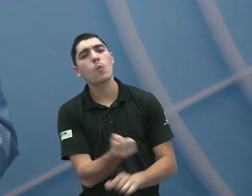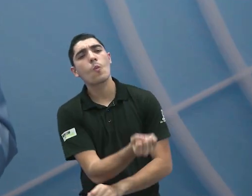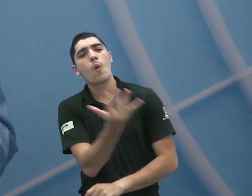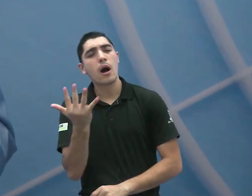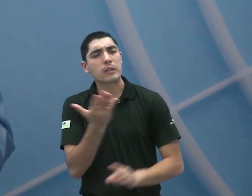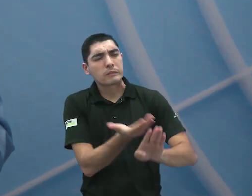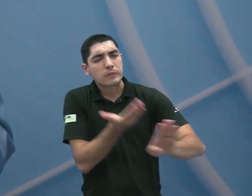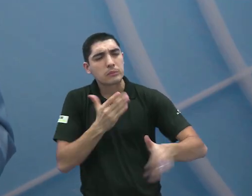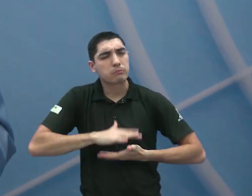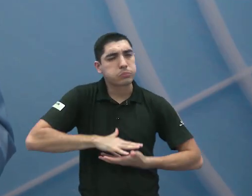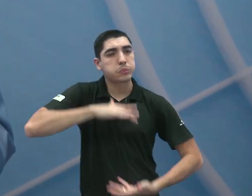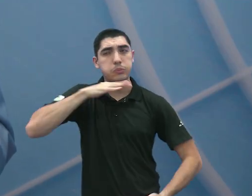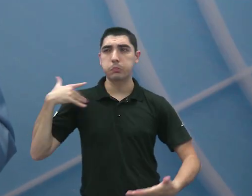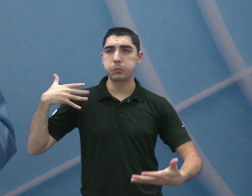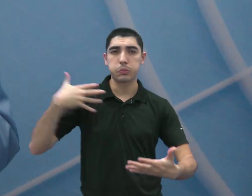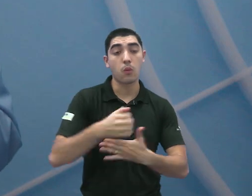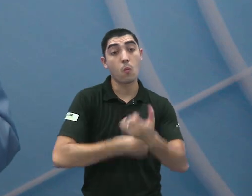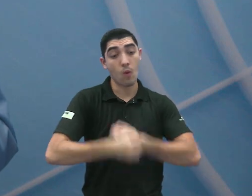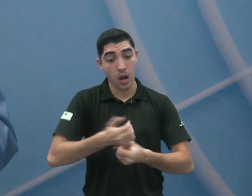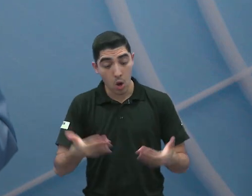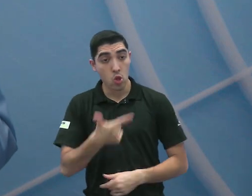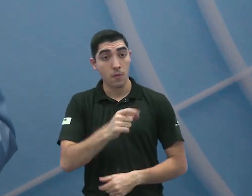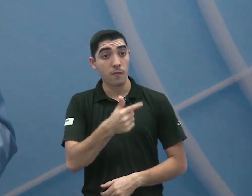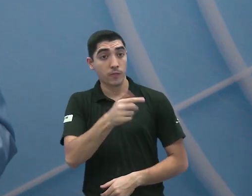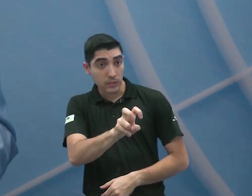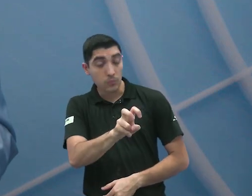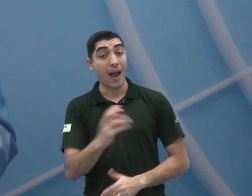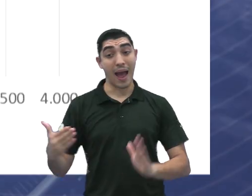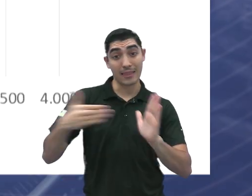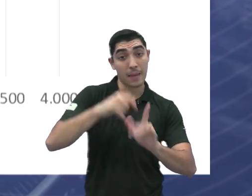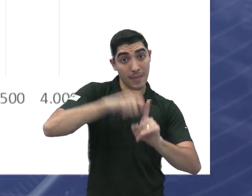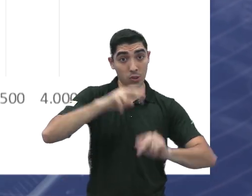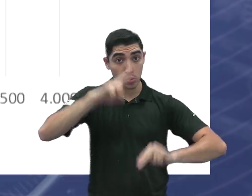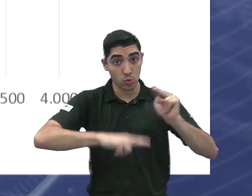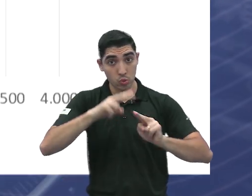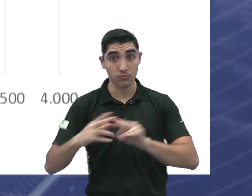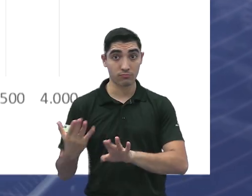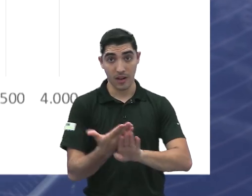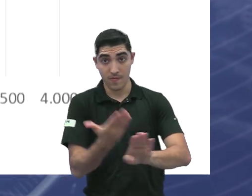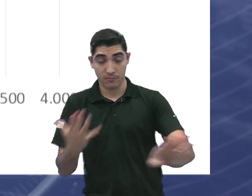burnout já registrados em 2025. Até junho foram